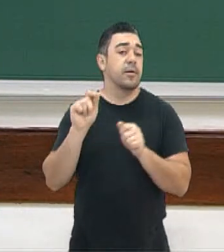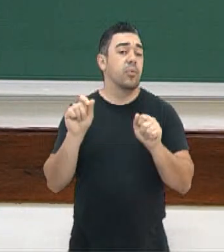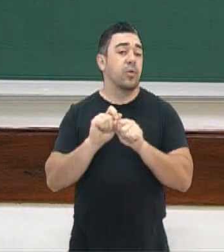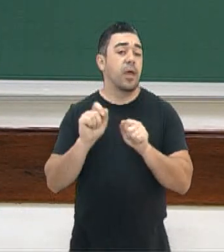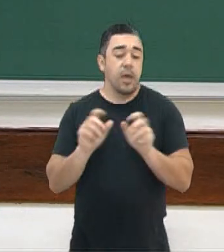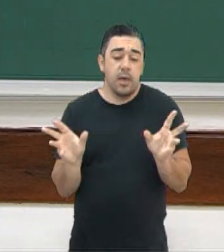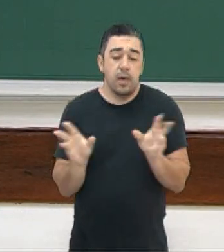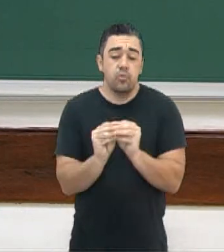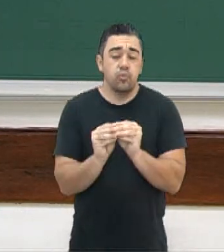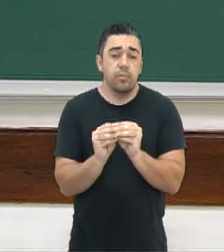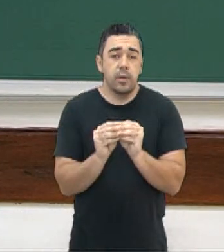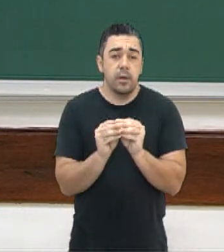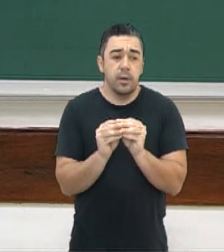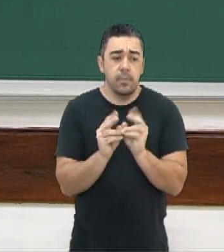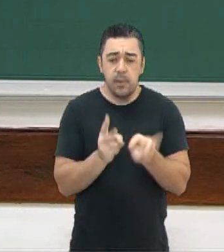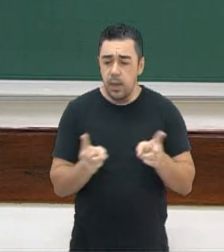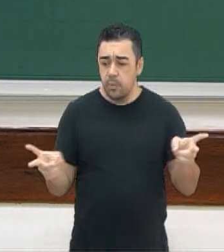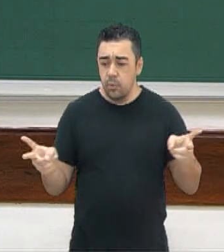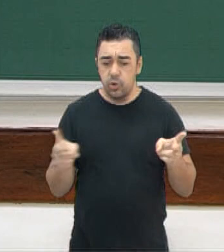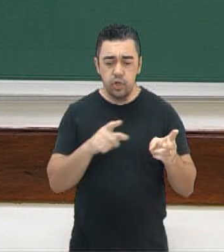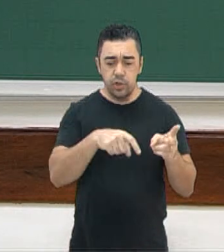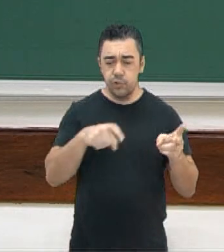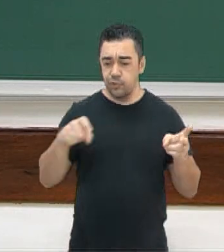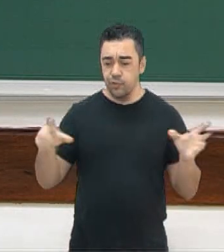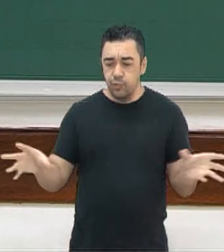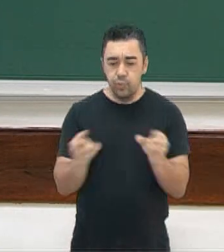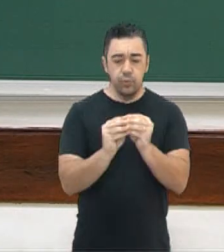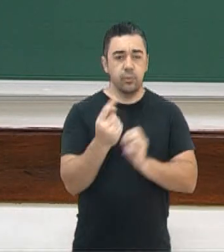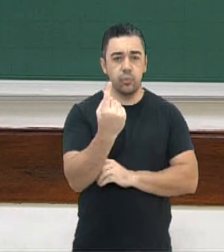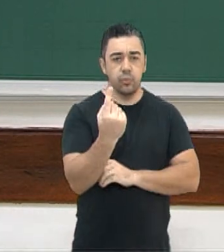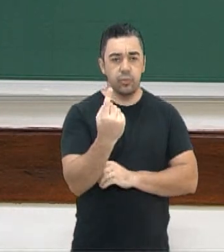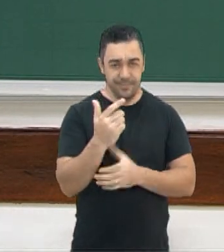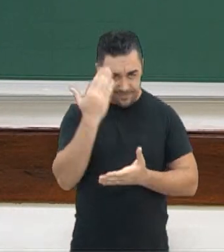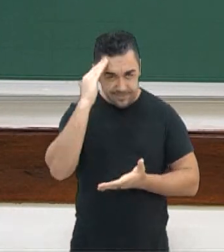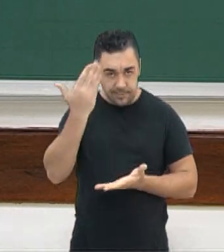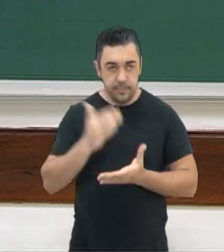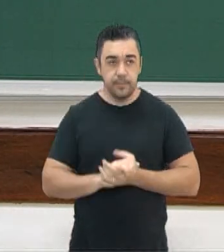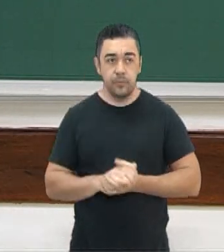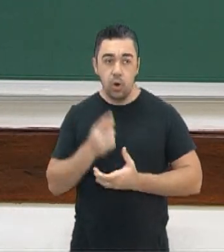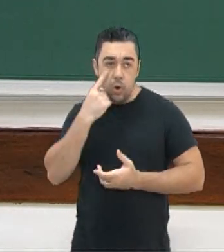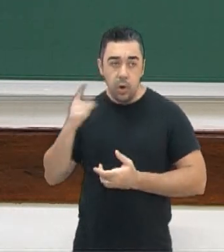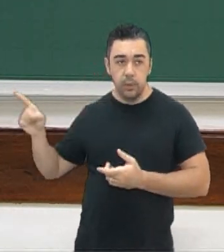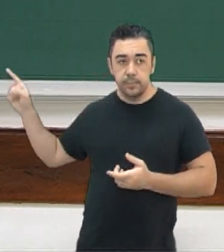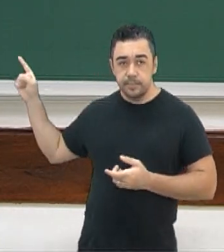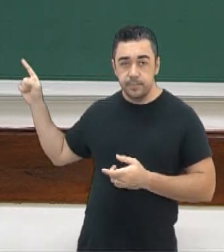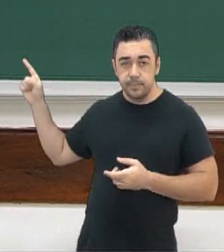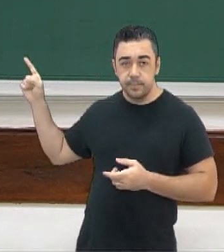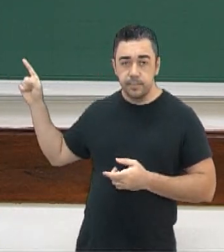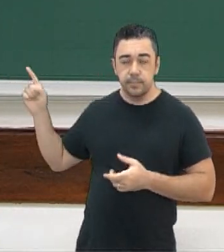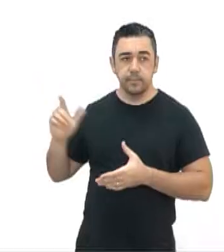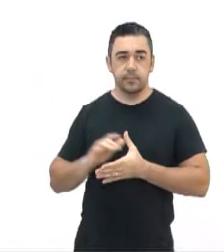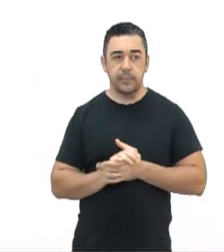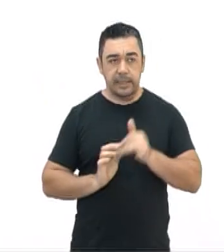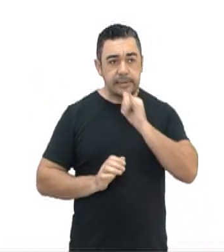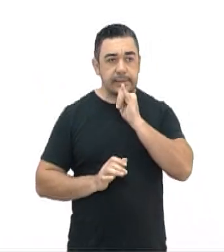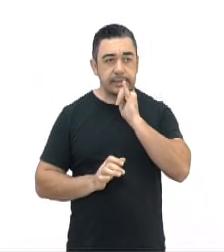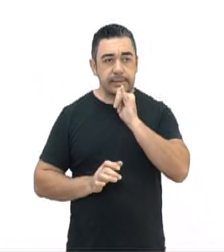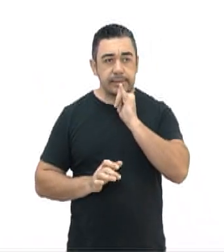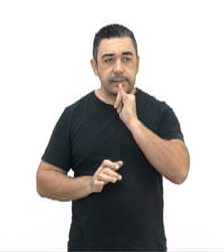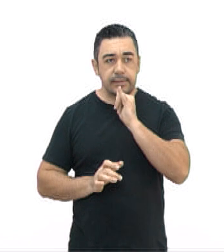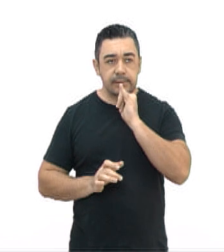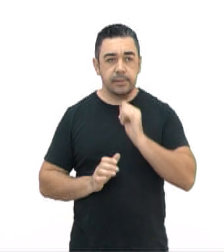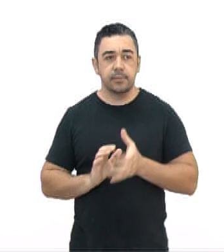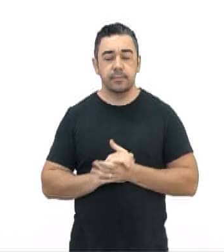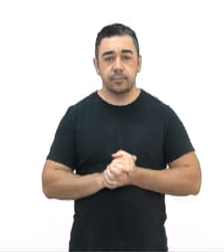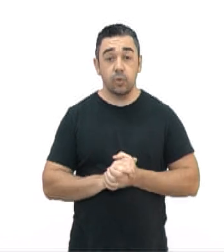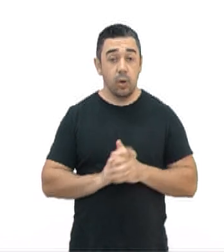termos semelhantes. Mas isso a gente vai continuar olhando. Vamos lá? Olha lá o meu monômio. Um exemplo de monômio